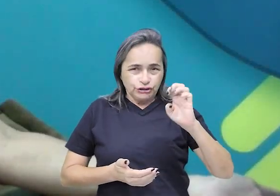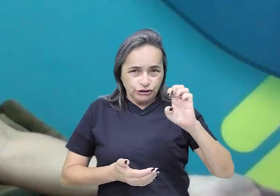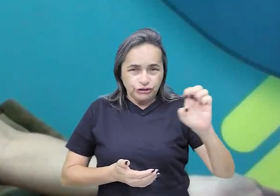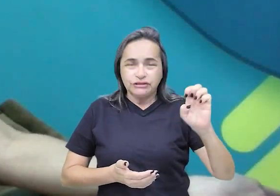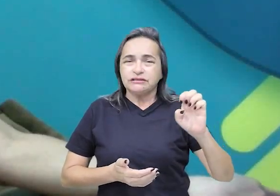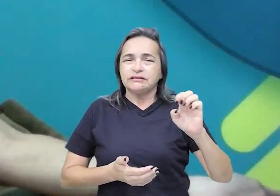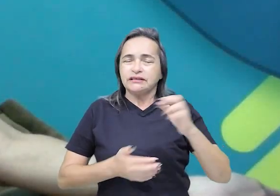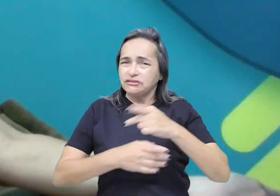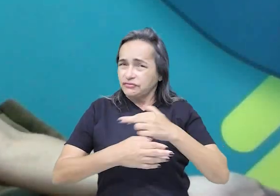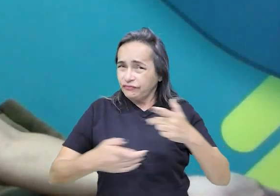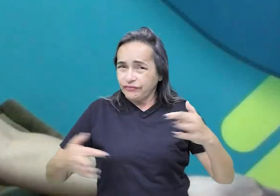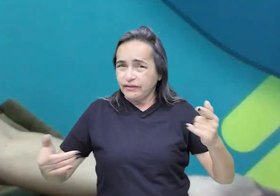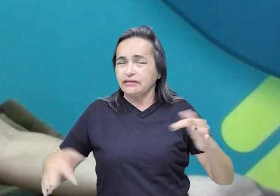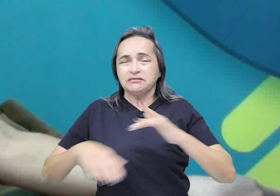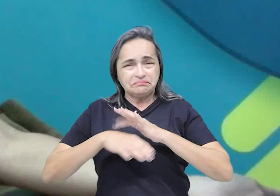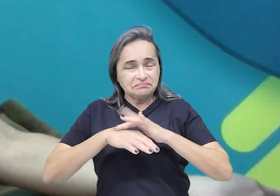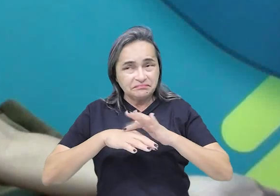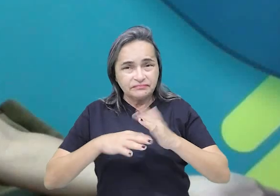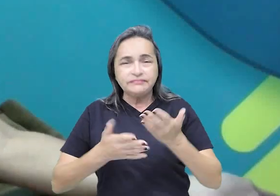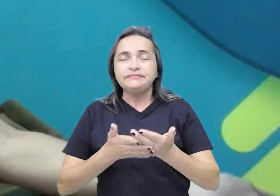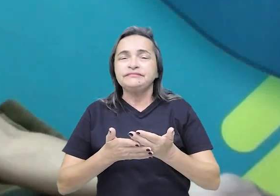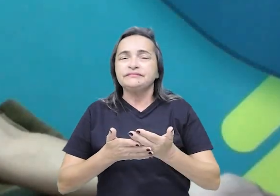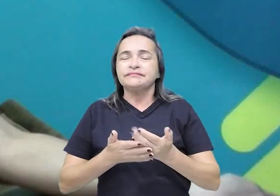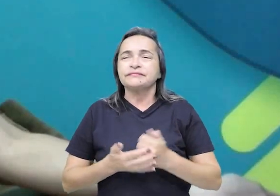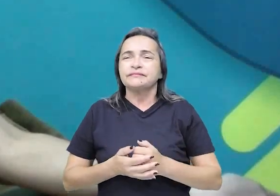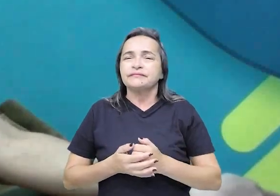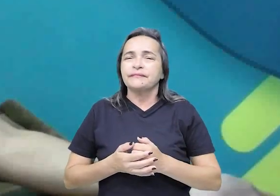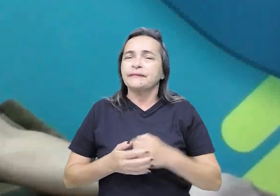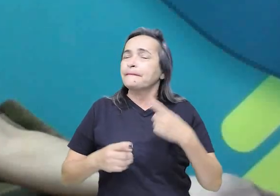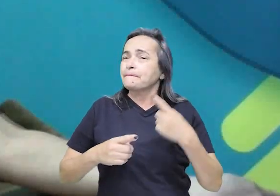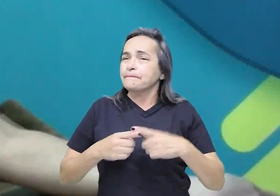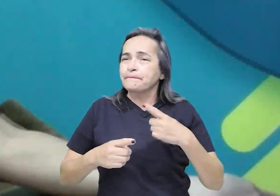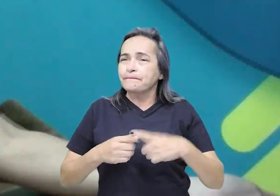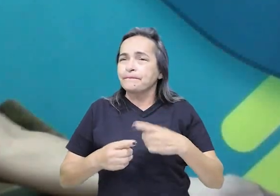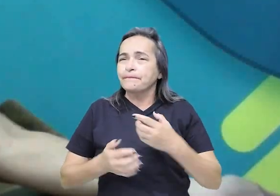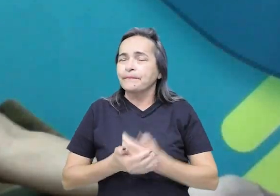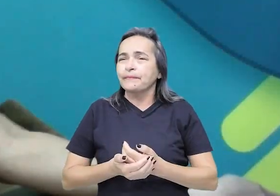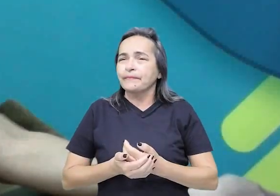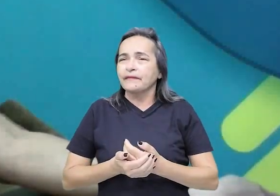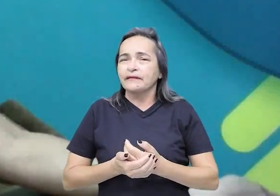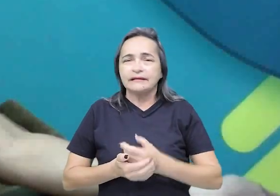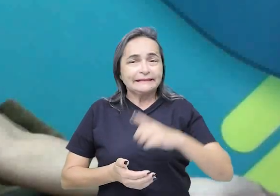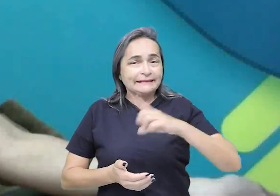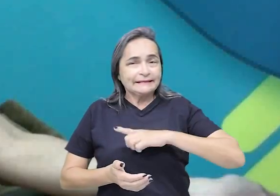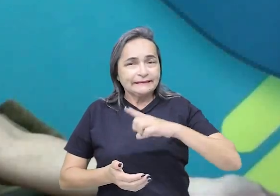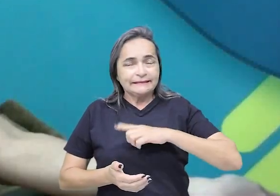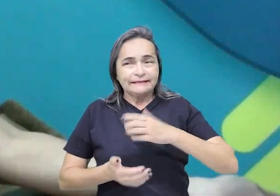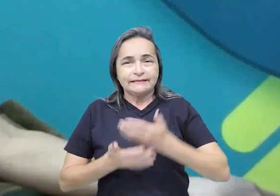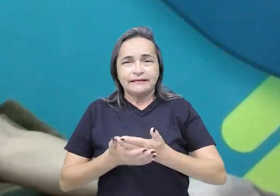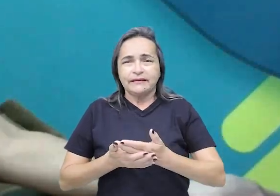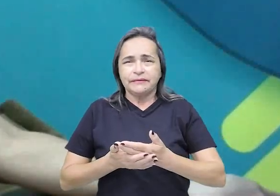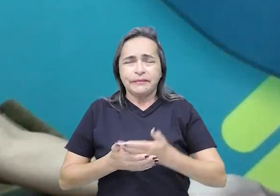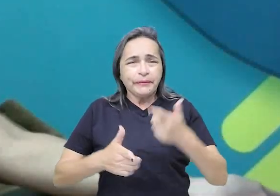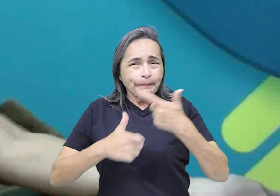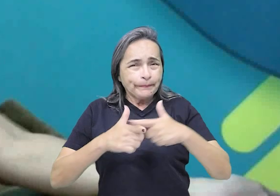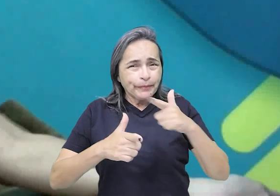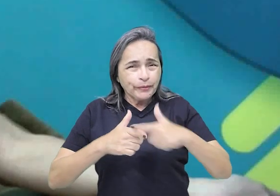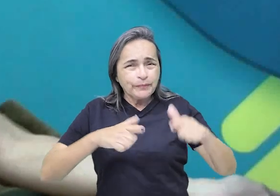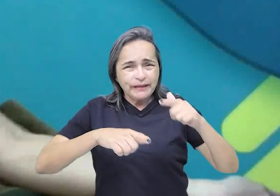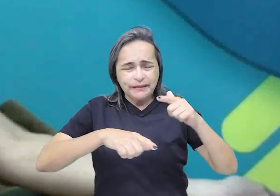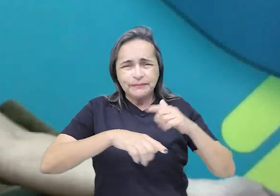crônica, otite aguda, otite de repetição. Por quê? Porque tem problemas nasais, tem